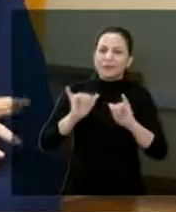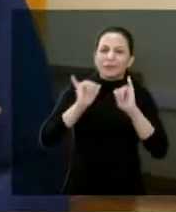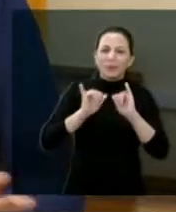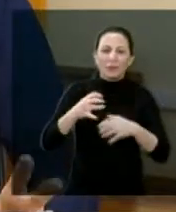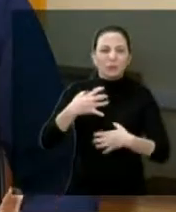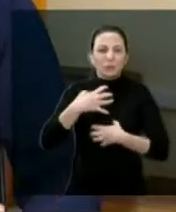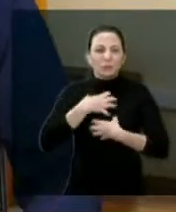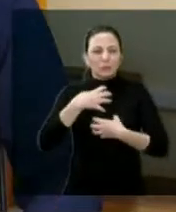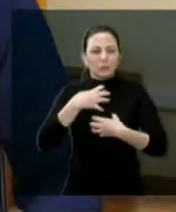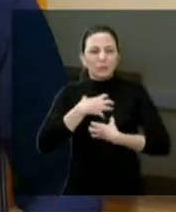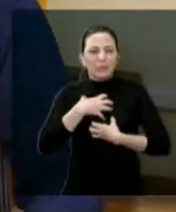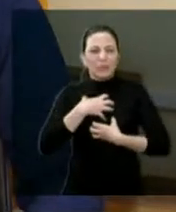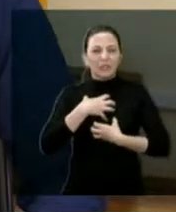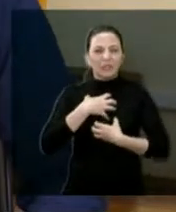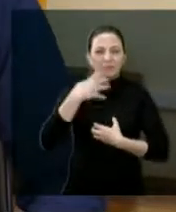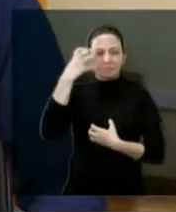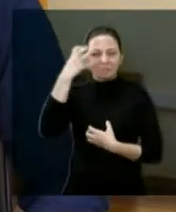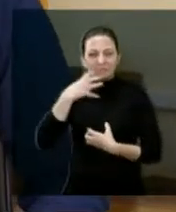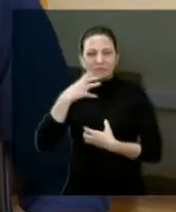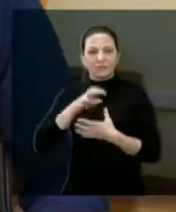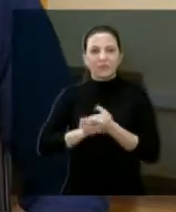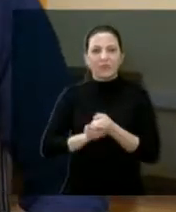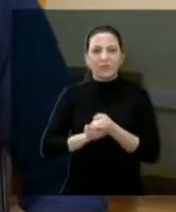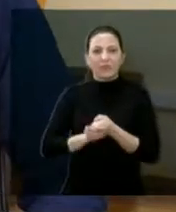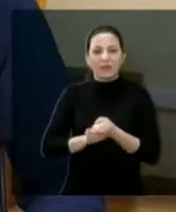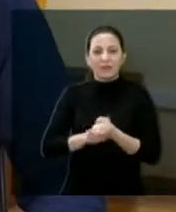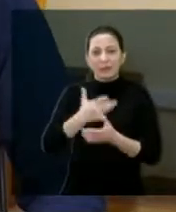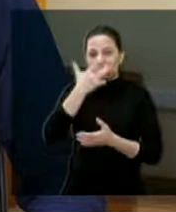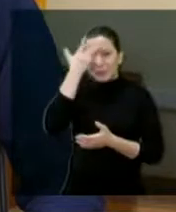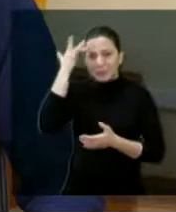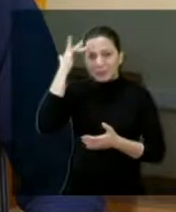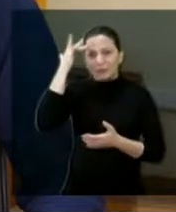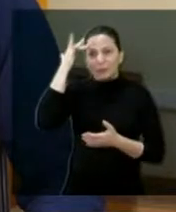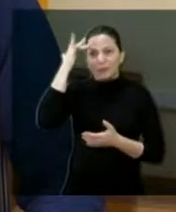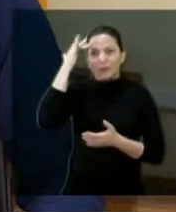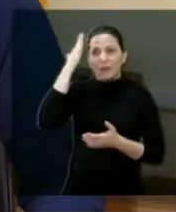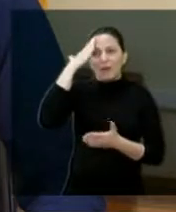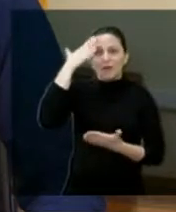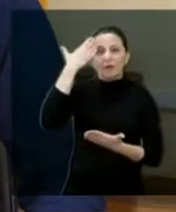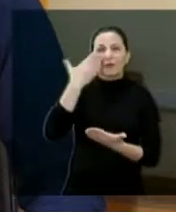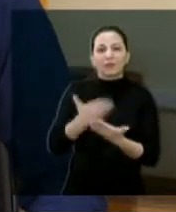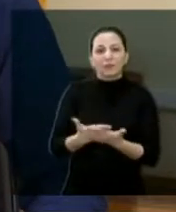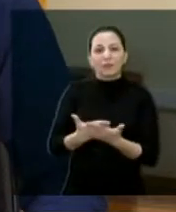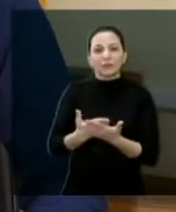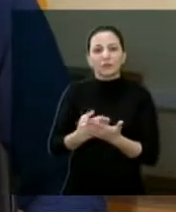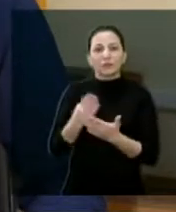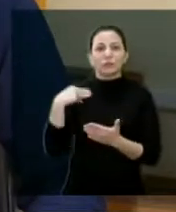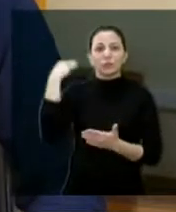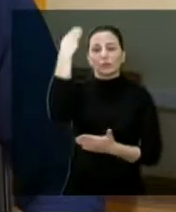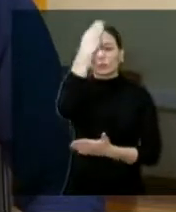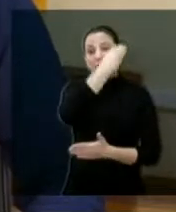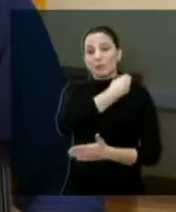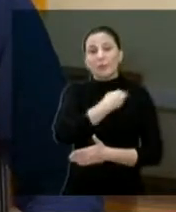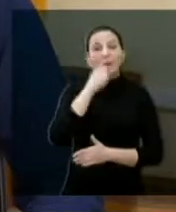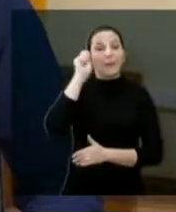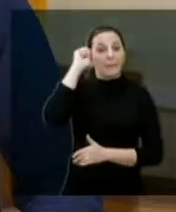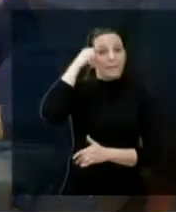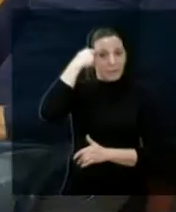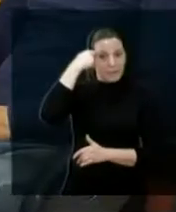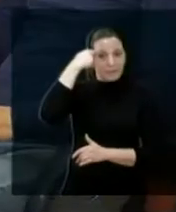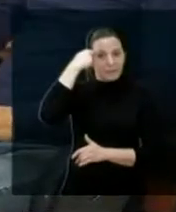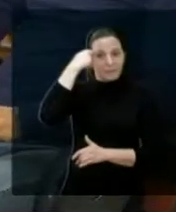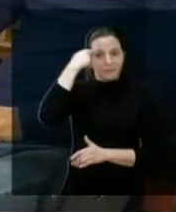jeito irracível, né? Ele era um devoto extremo de Nossa Senhora Aparecida. Primeira vez